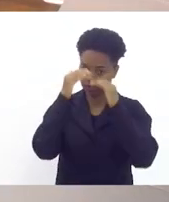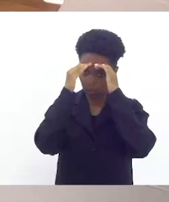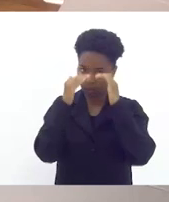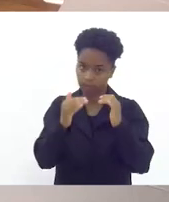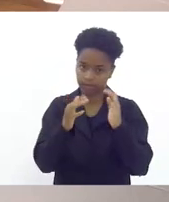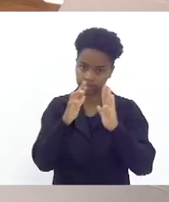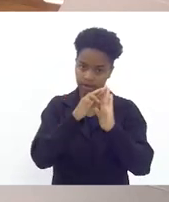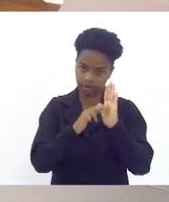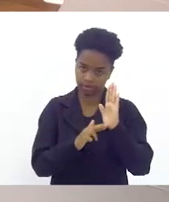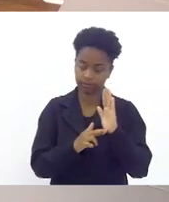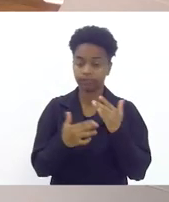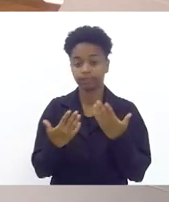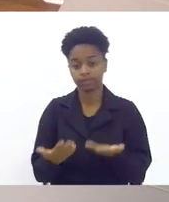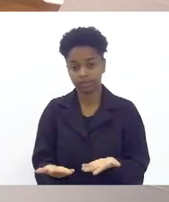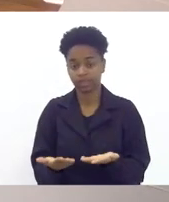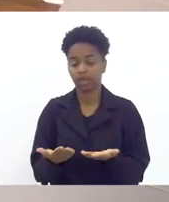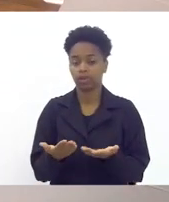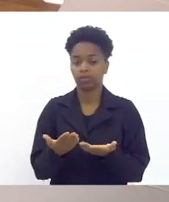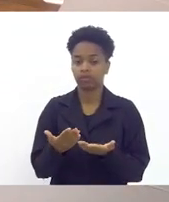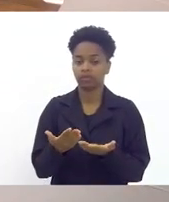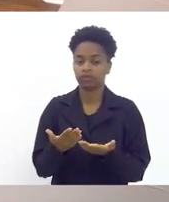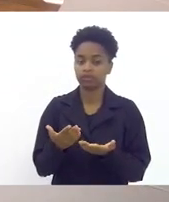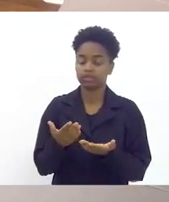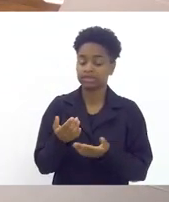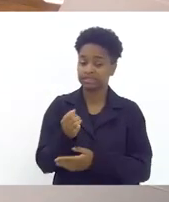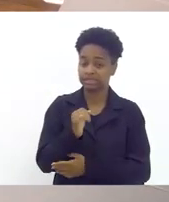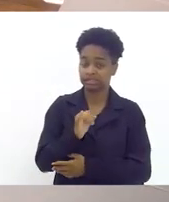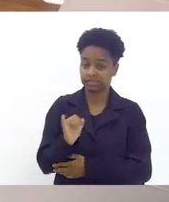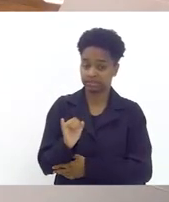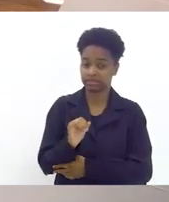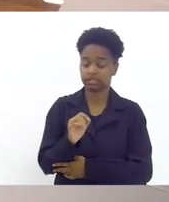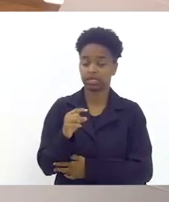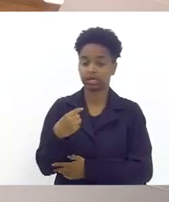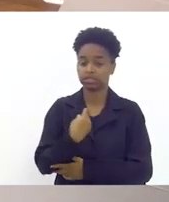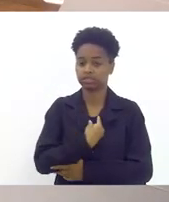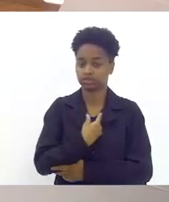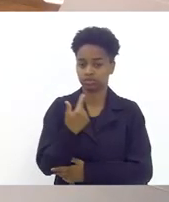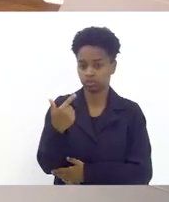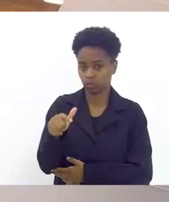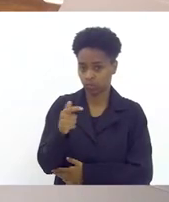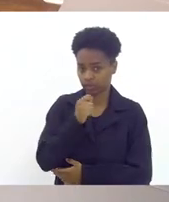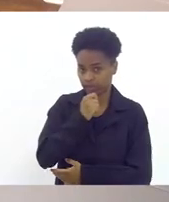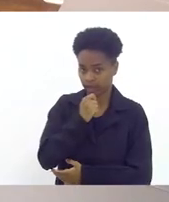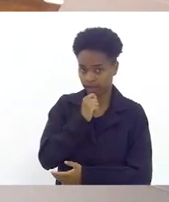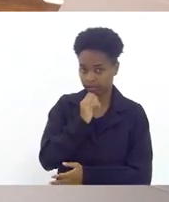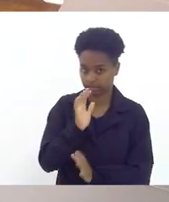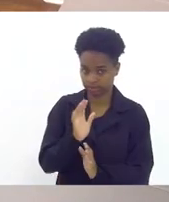plantio então assim mesmo que a gente ainda não tenha